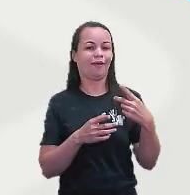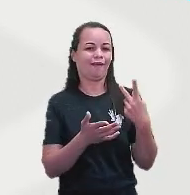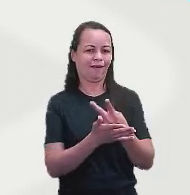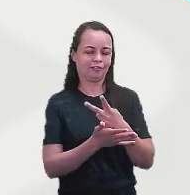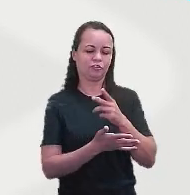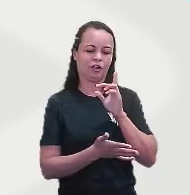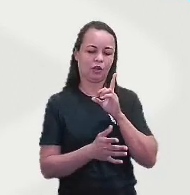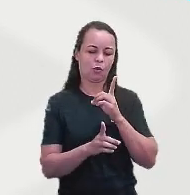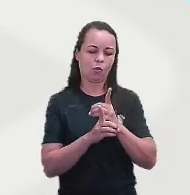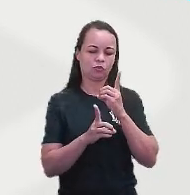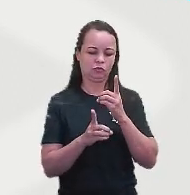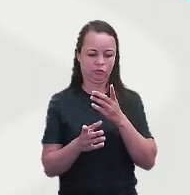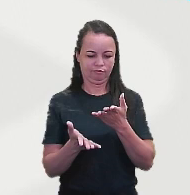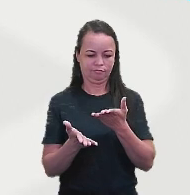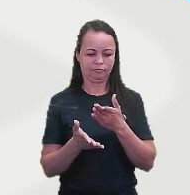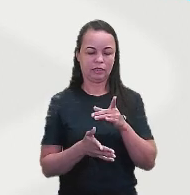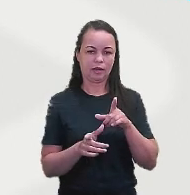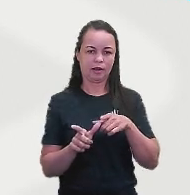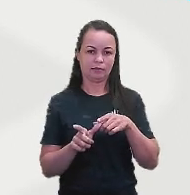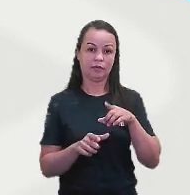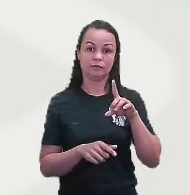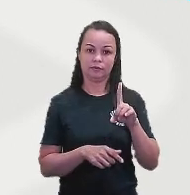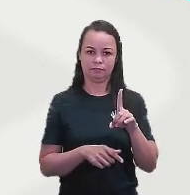né? Mas vamos continuar.